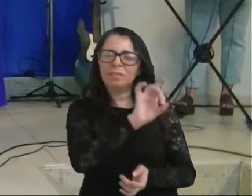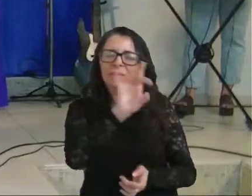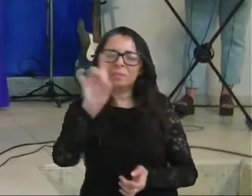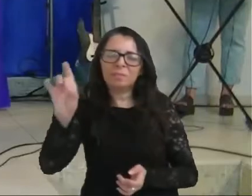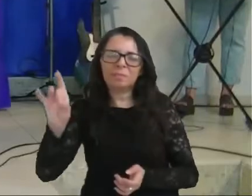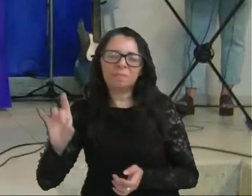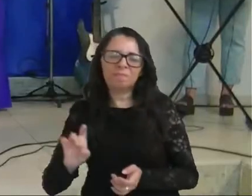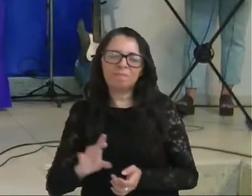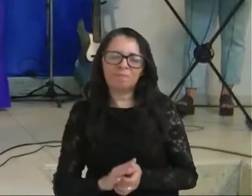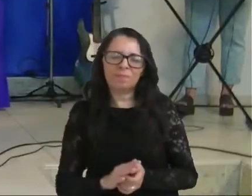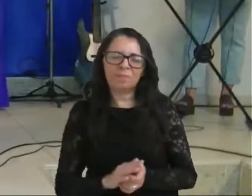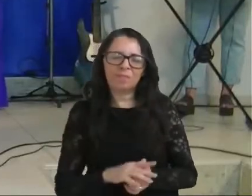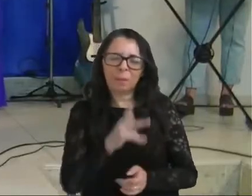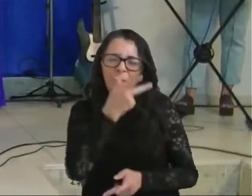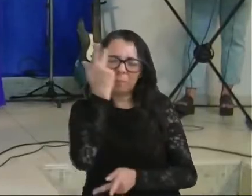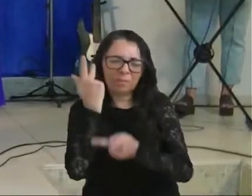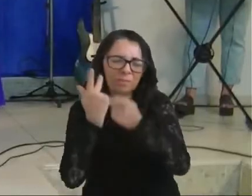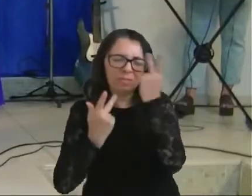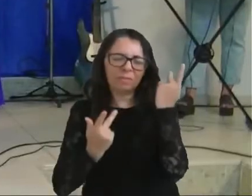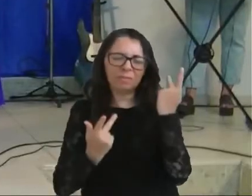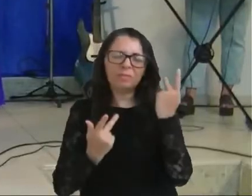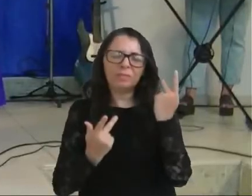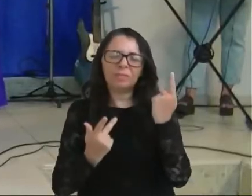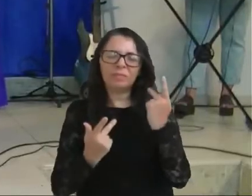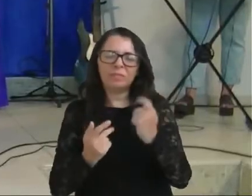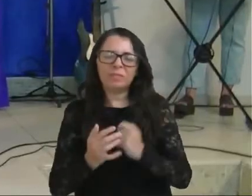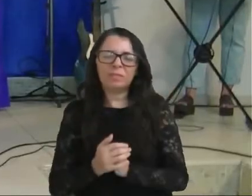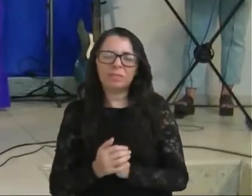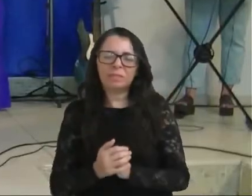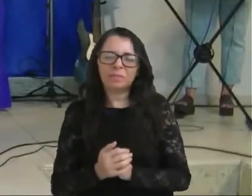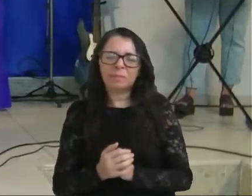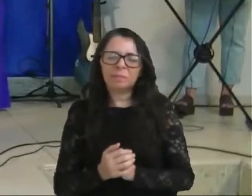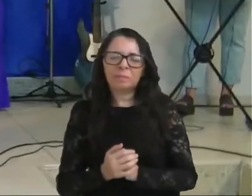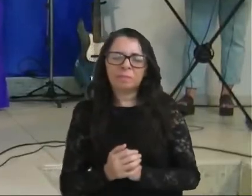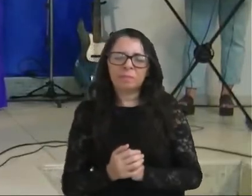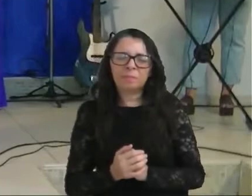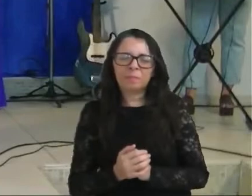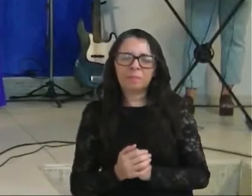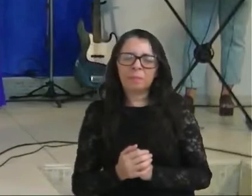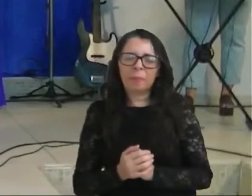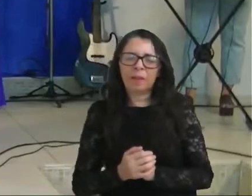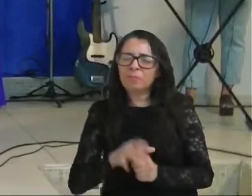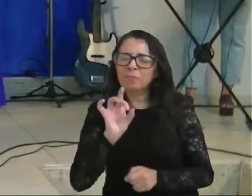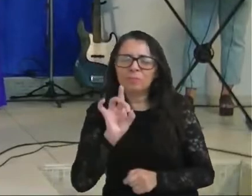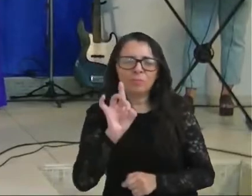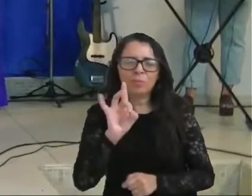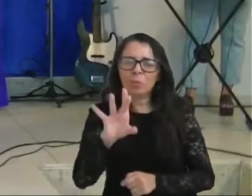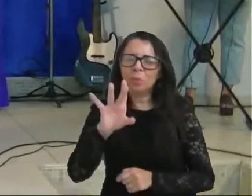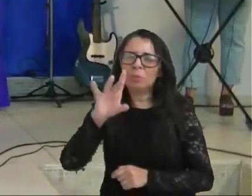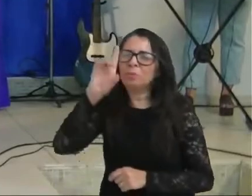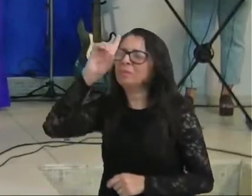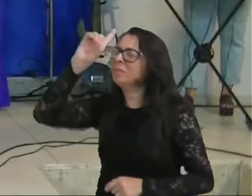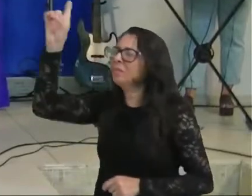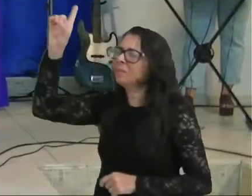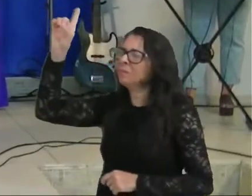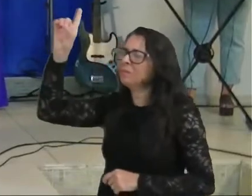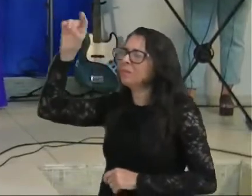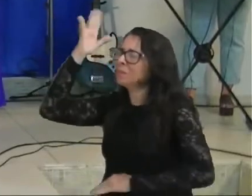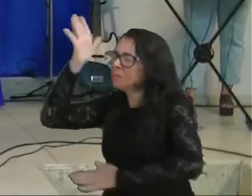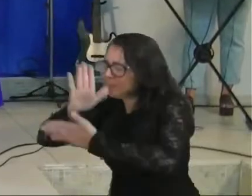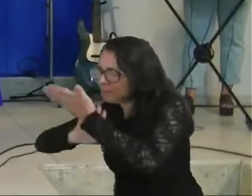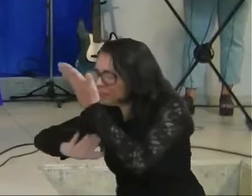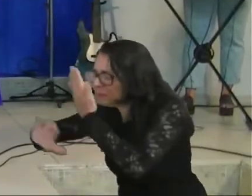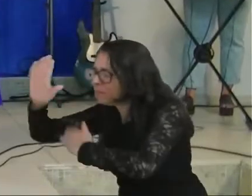e buscarmos servir somente a Ti, Deus. É somente o Senhor, ó Pai, que queremos agradar. Deus, eu te agradeço, ó Pai, pela